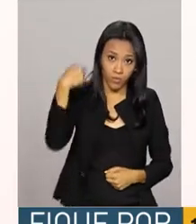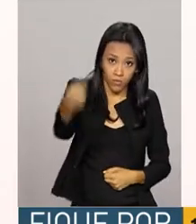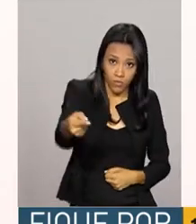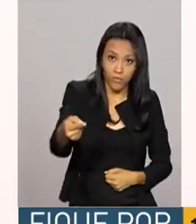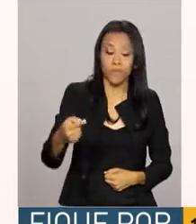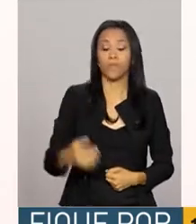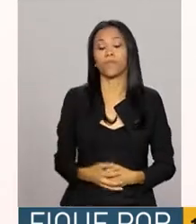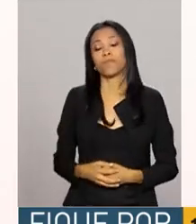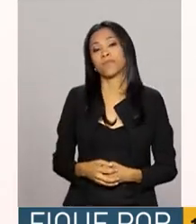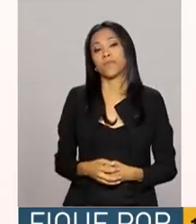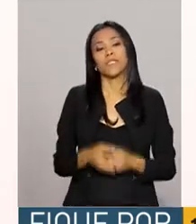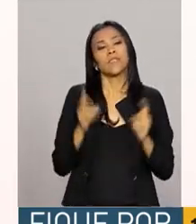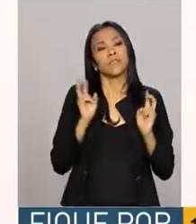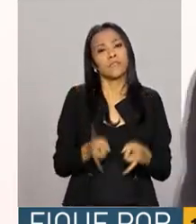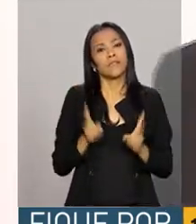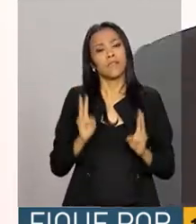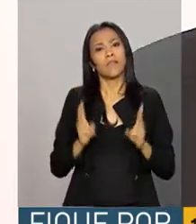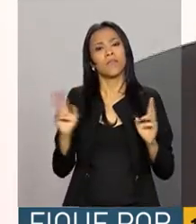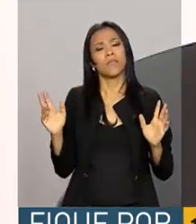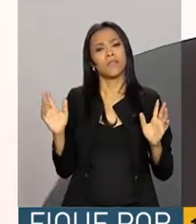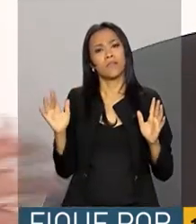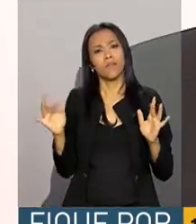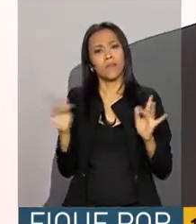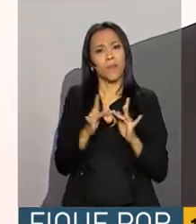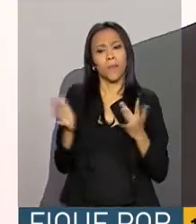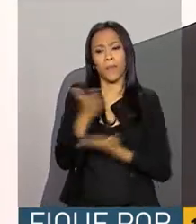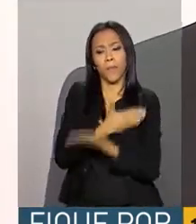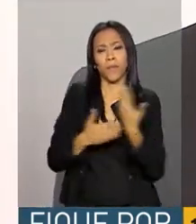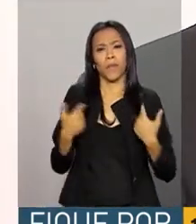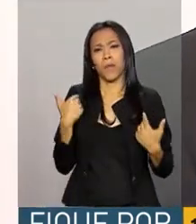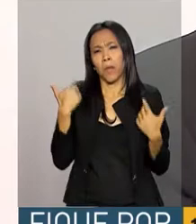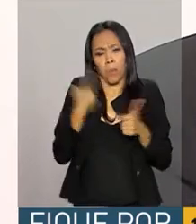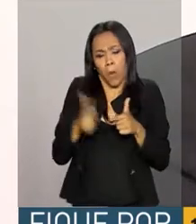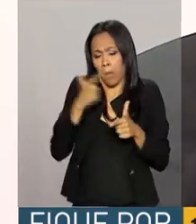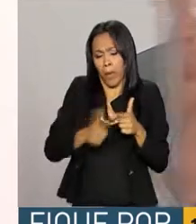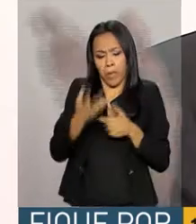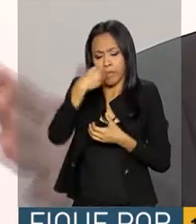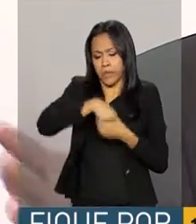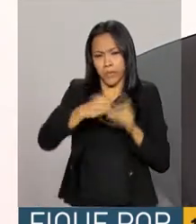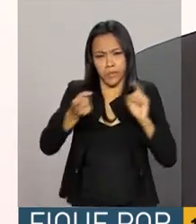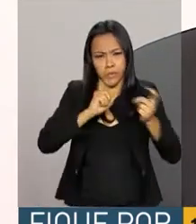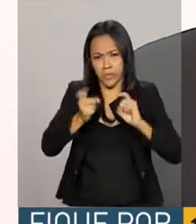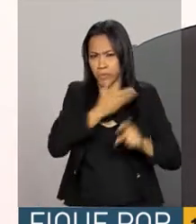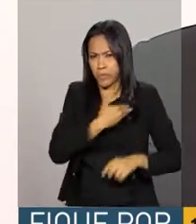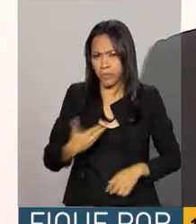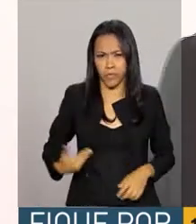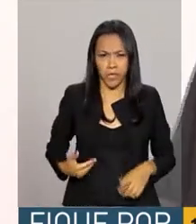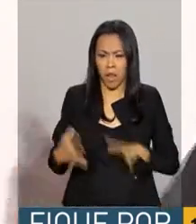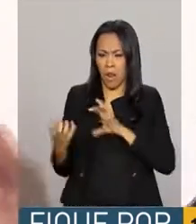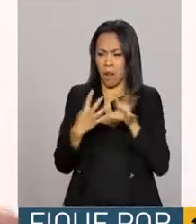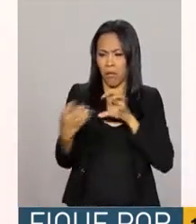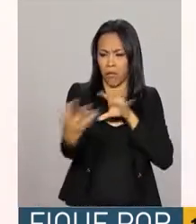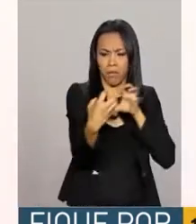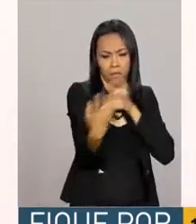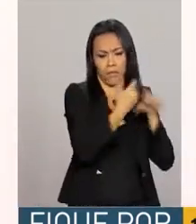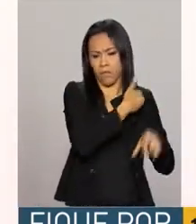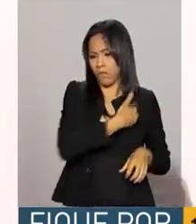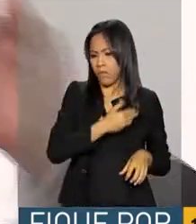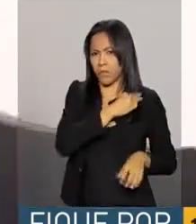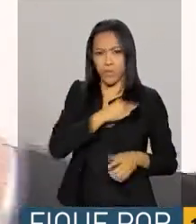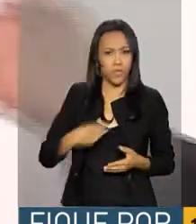em perfeita sintonia perfeita harmonia não tem problemas no governo temos problemas entre os ministros não temos problema